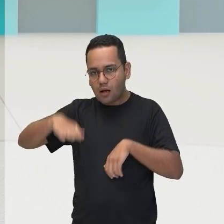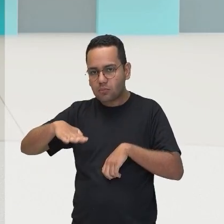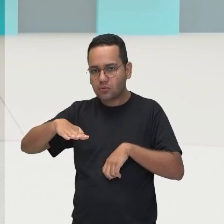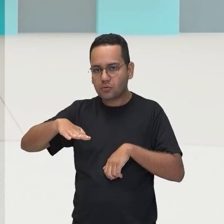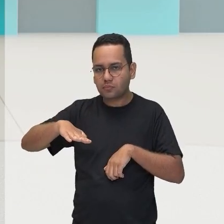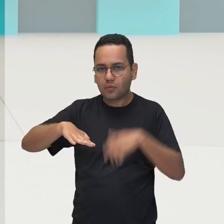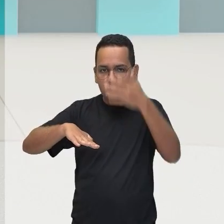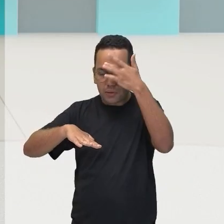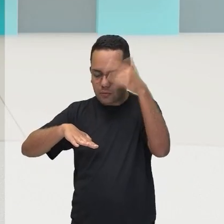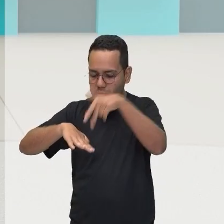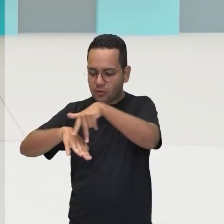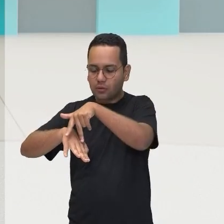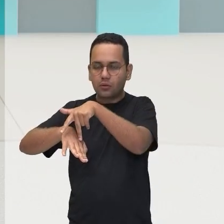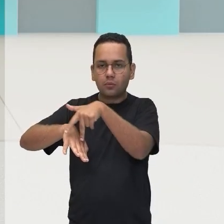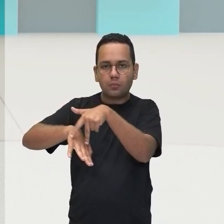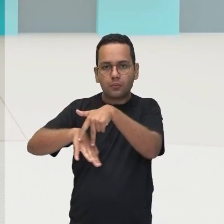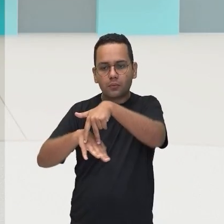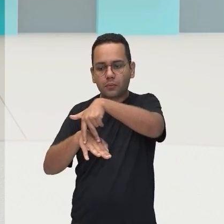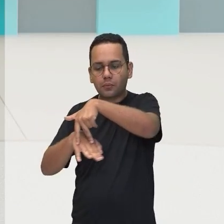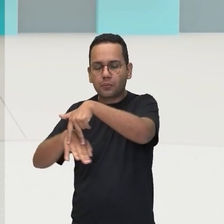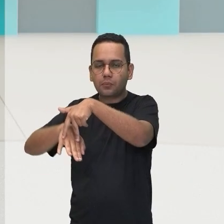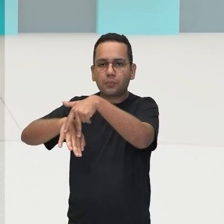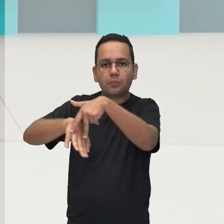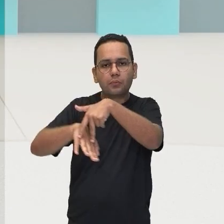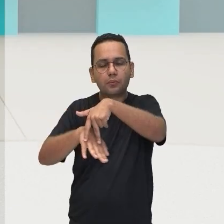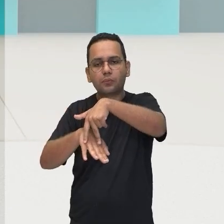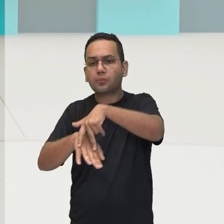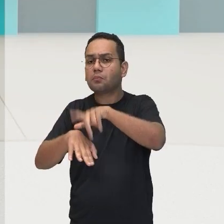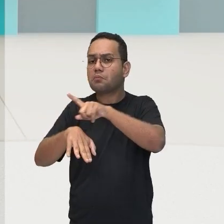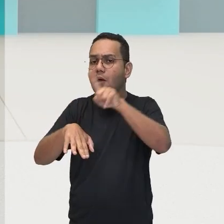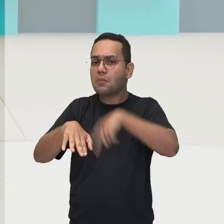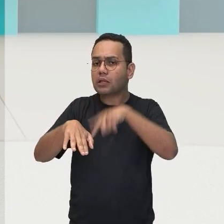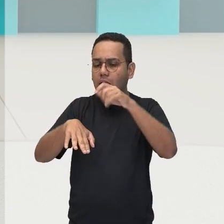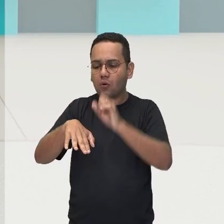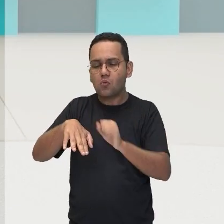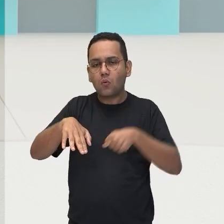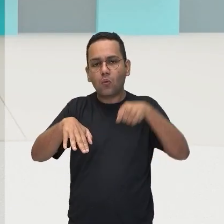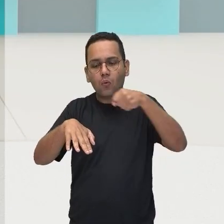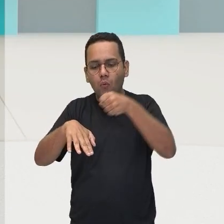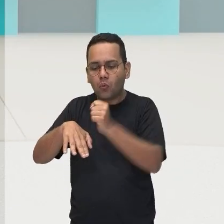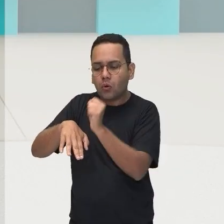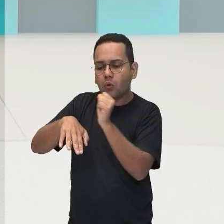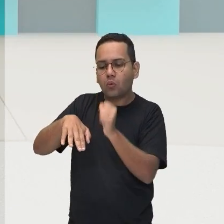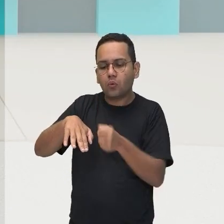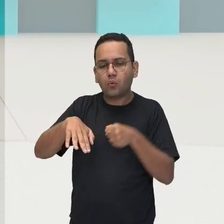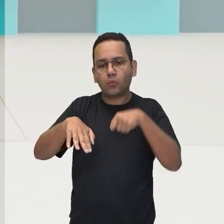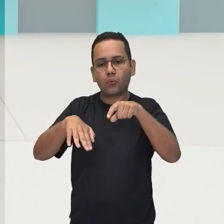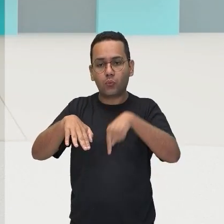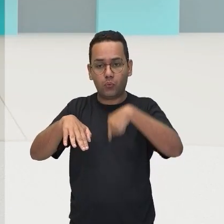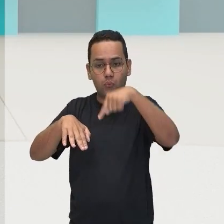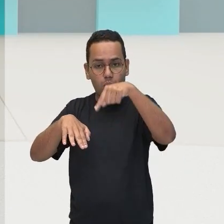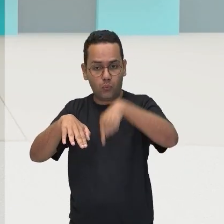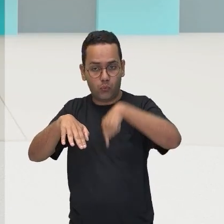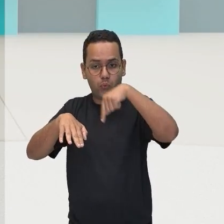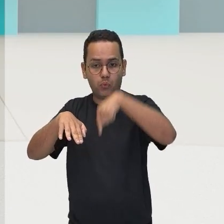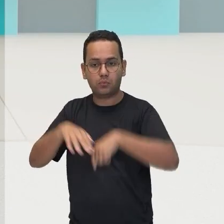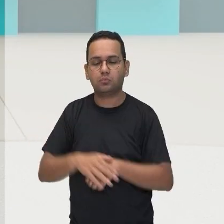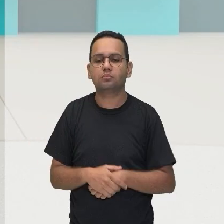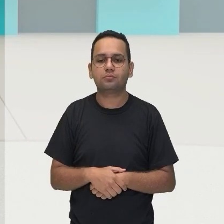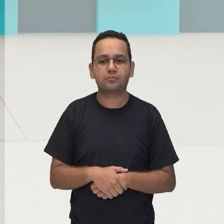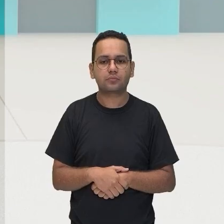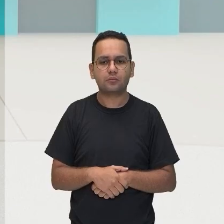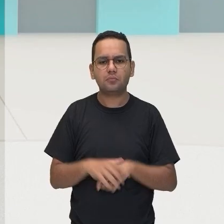e remar ali, contemplando a natureza, curtindo a paisagem, curtindo o momento. E, apesar de